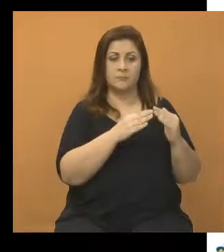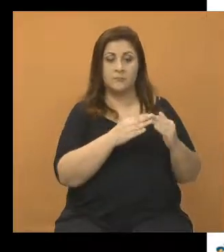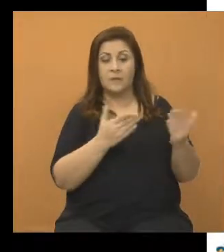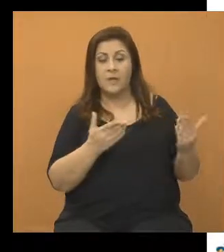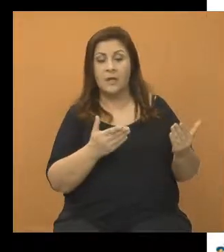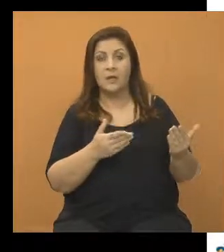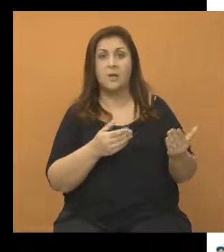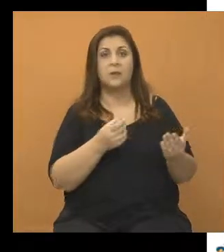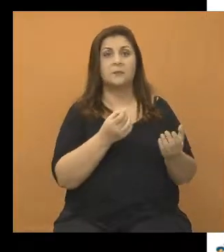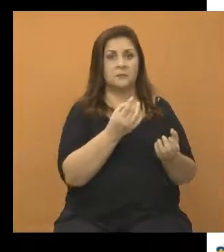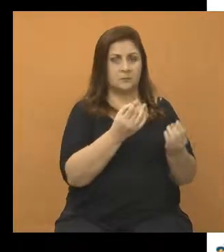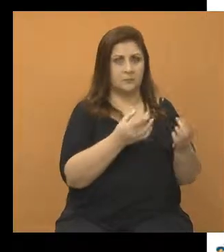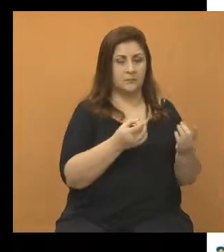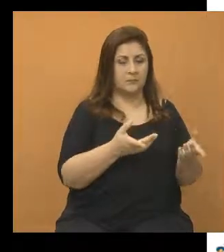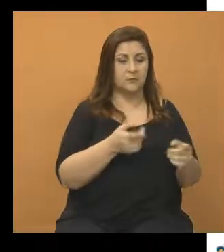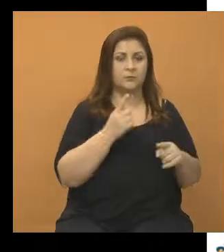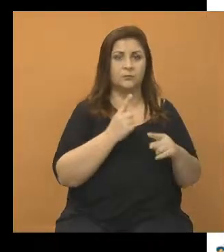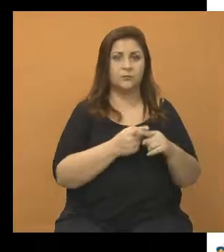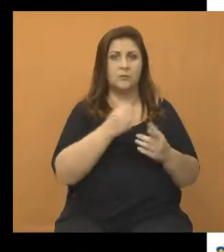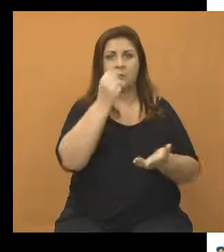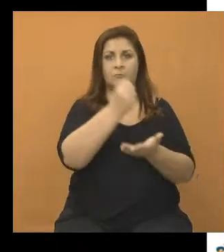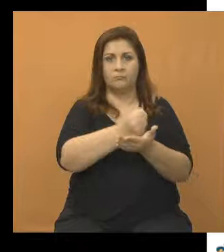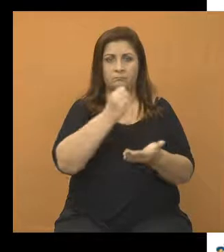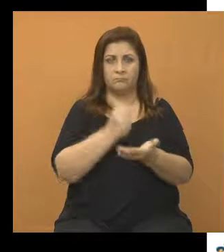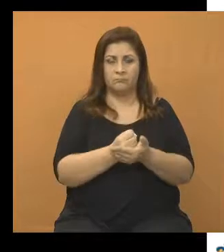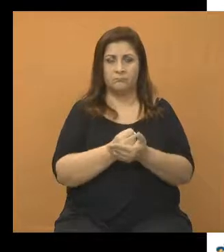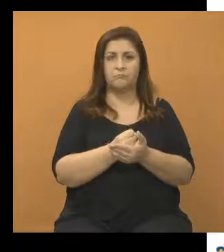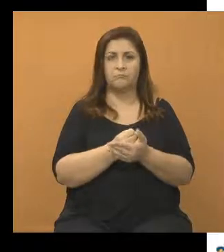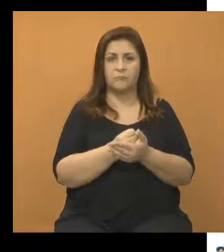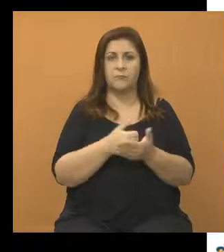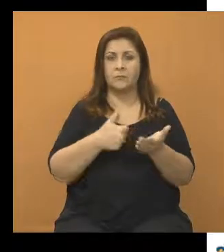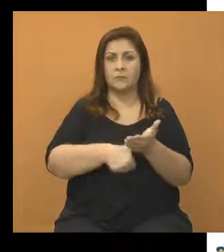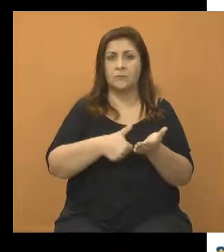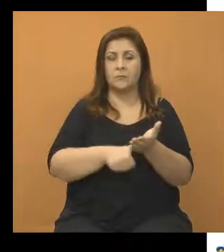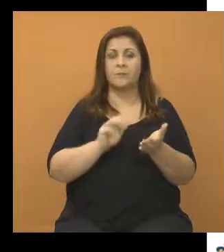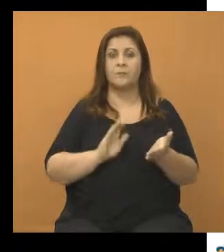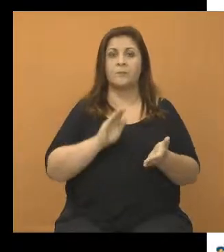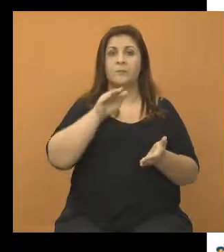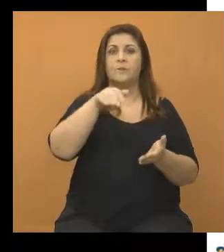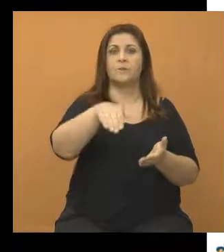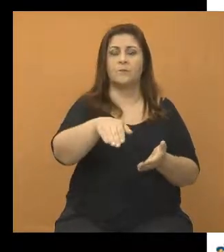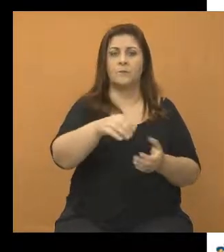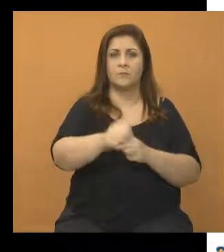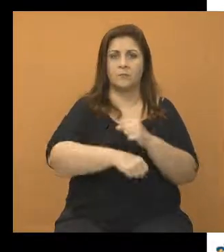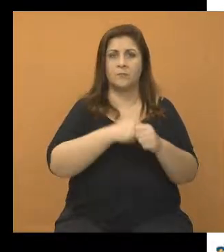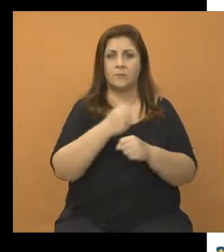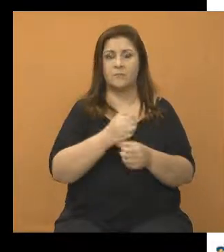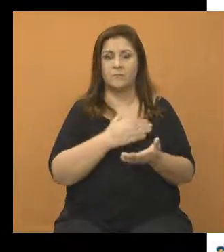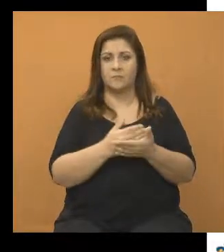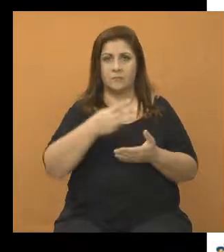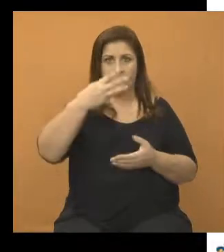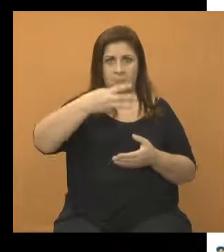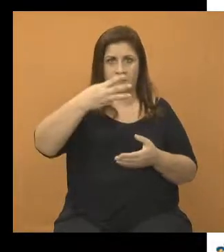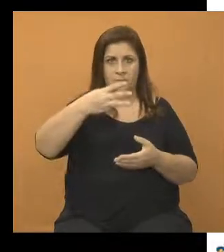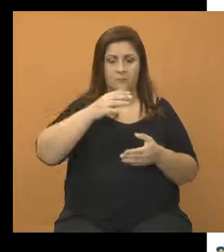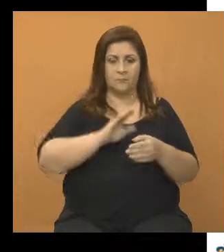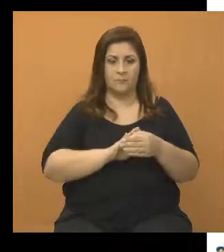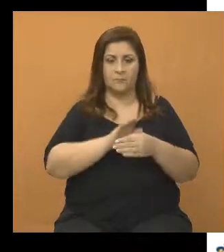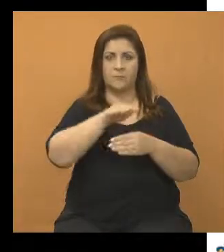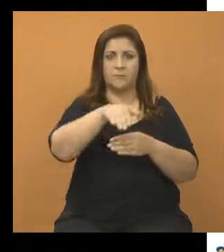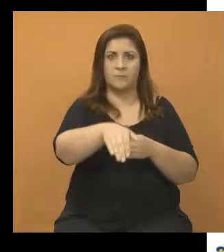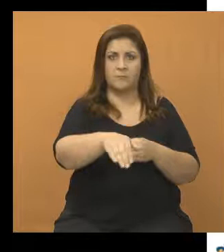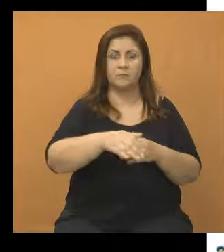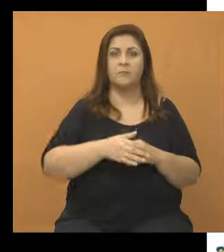a licença da ponte também, junto à CETESB. Então, o ano que vem começam as obras da terceira ponte.